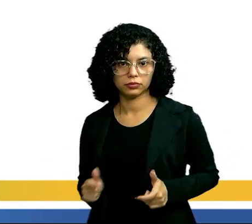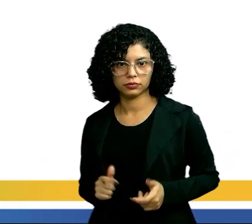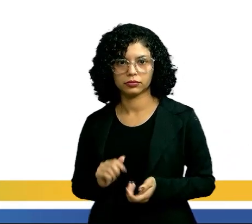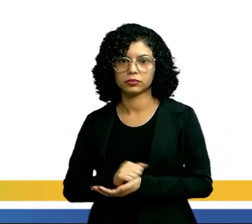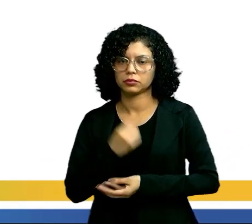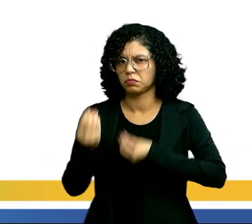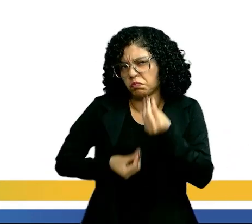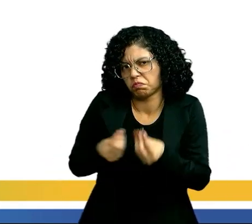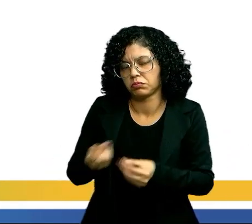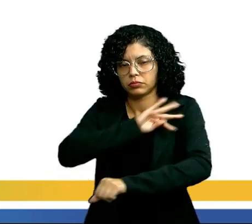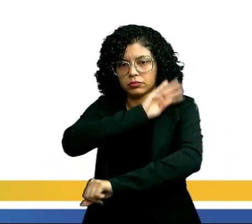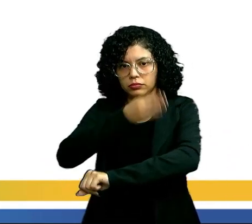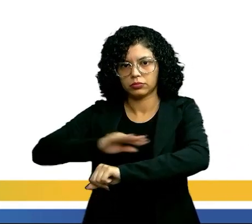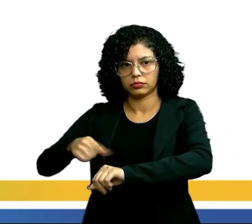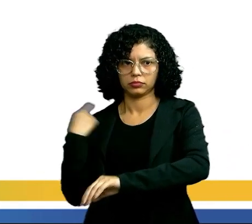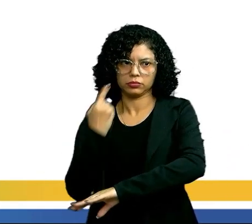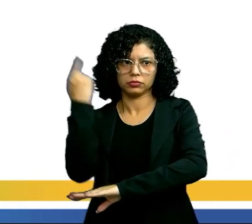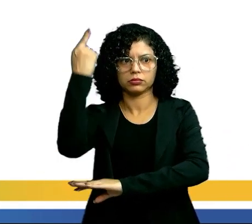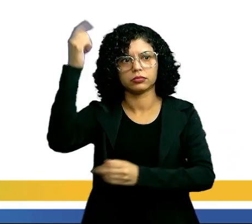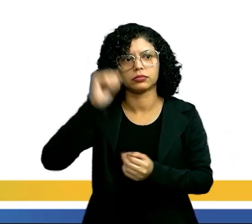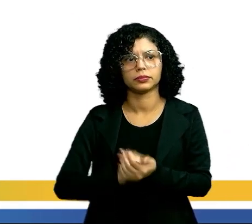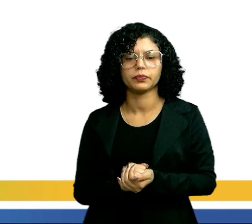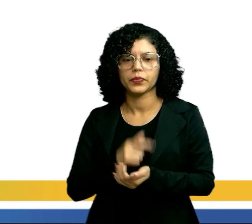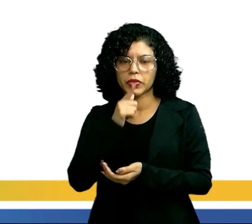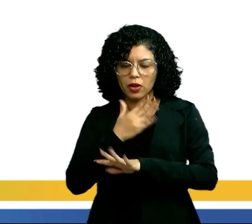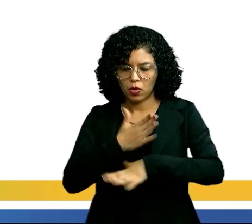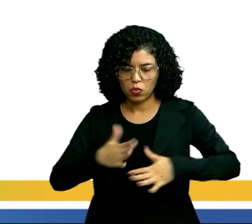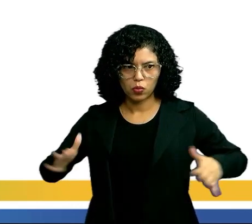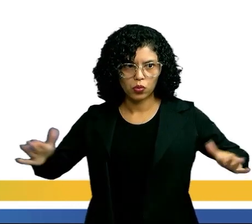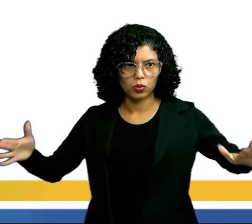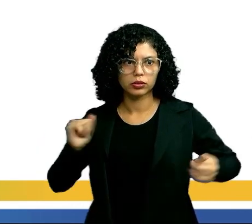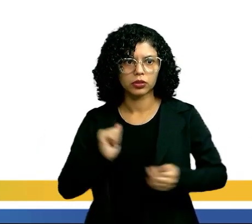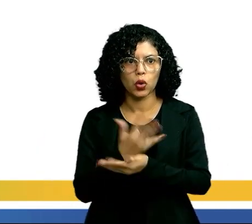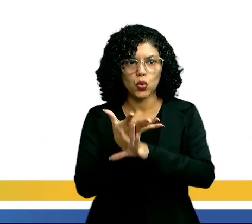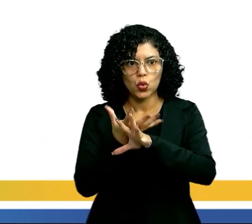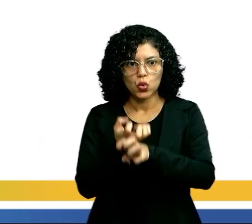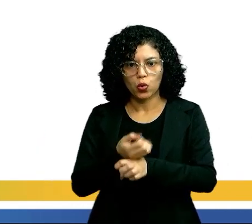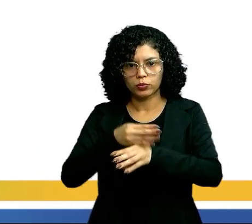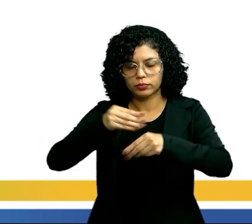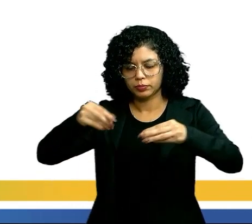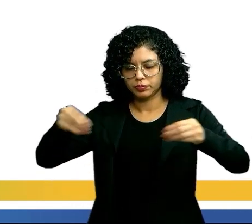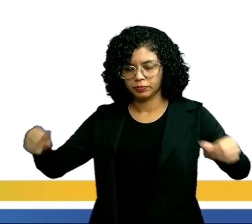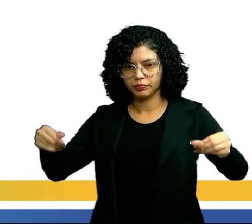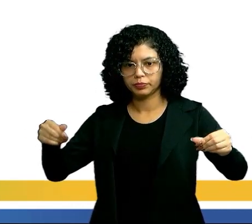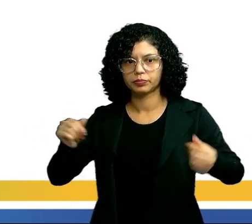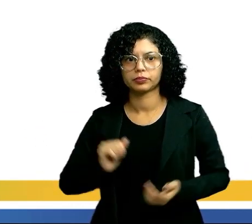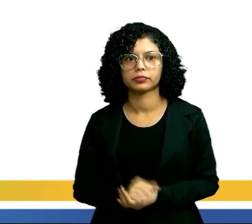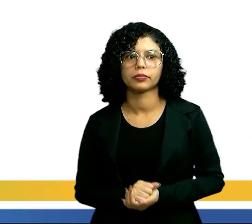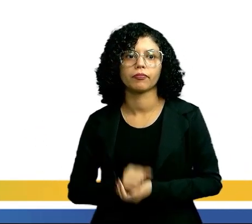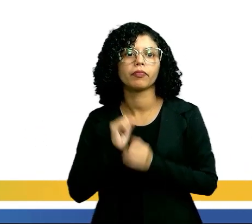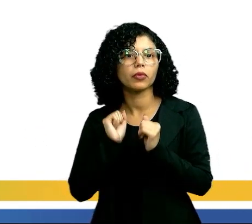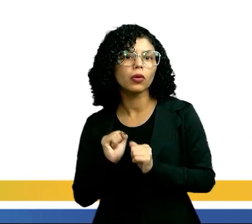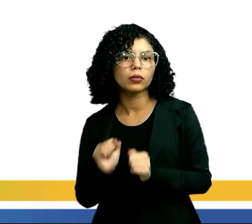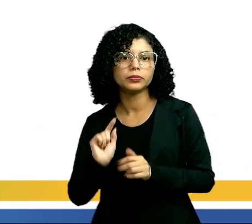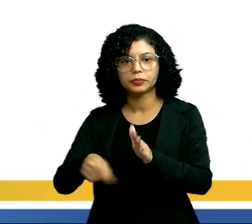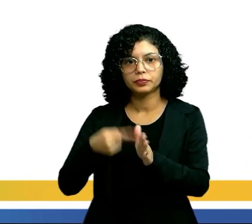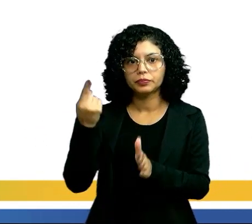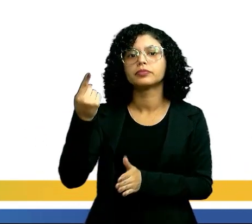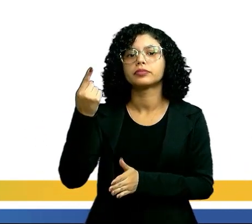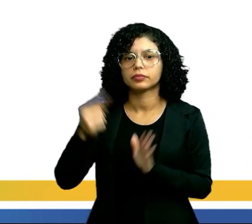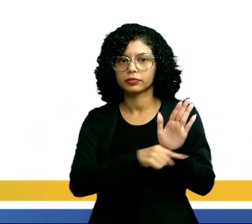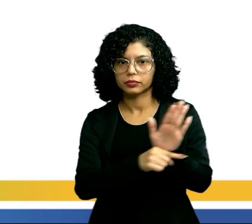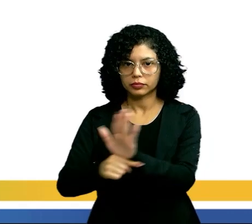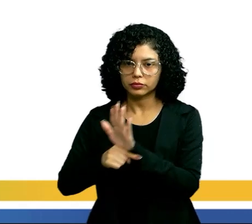variados habitats, tais como montanhas altas, pântanos, desertos e solos arenosos. Podem ter sido os